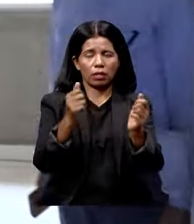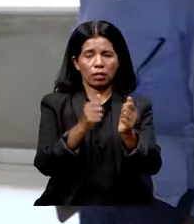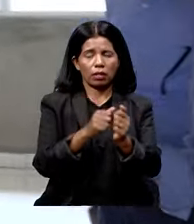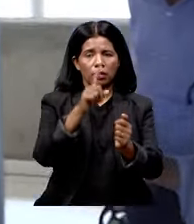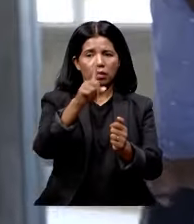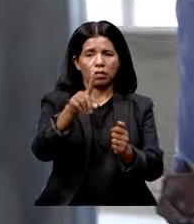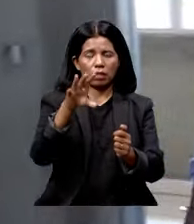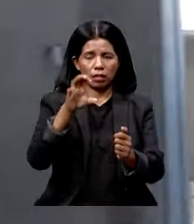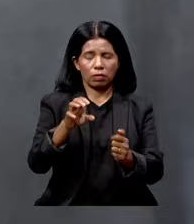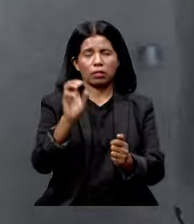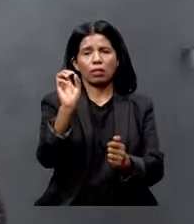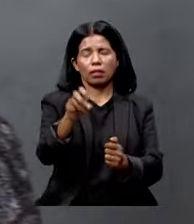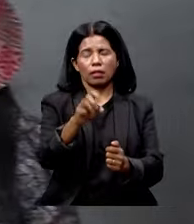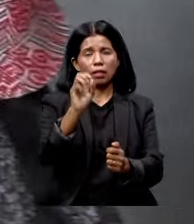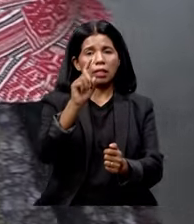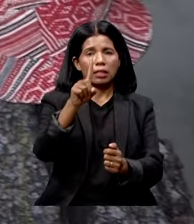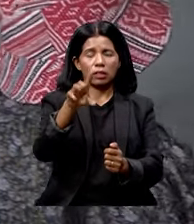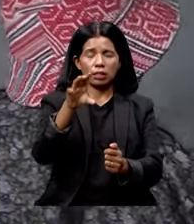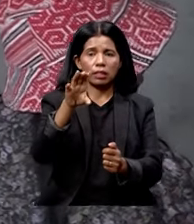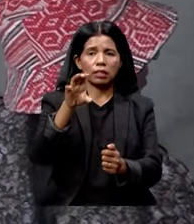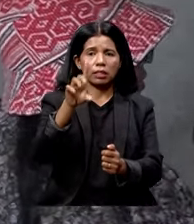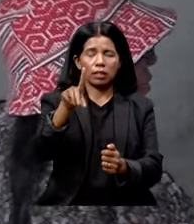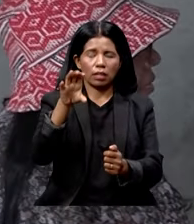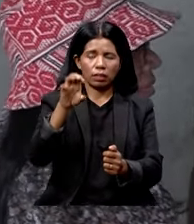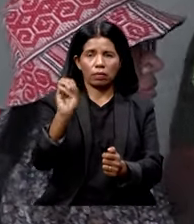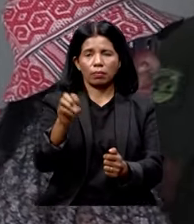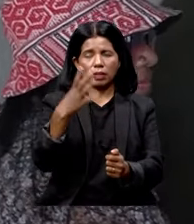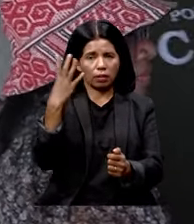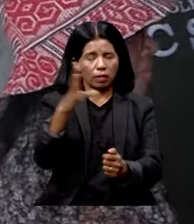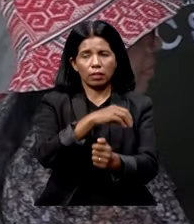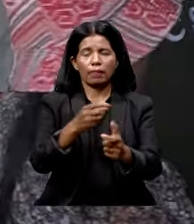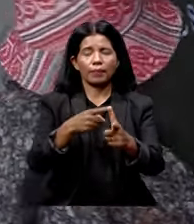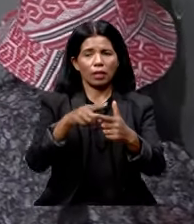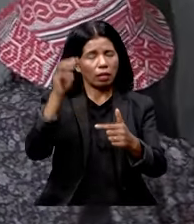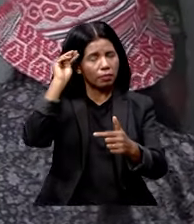tossida Sanulu Resinhat. Orçamento refere Ministério da Educação, na execução e